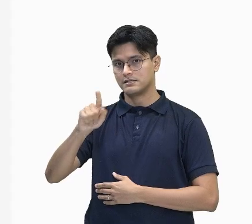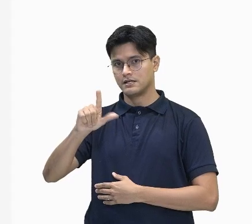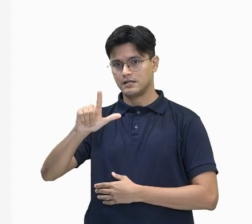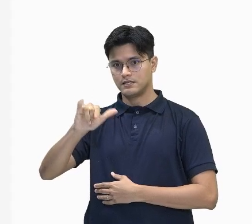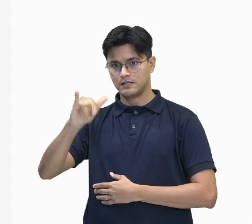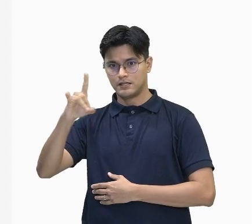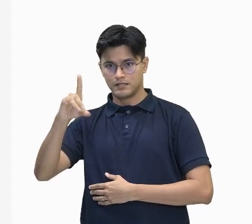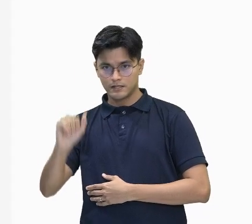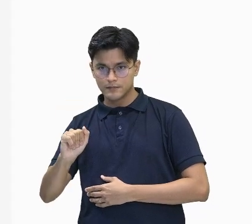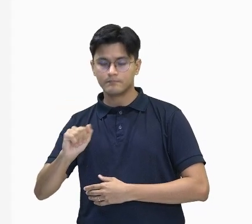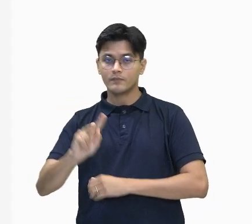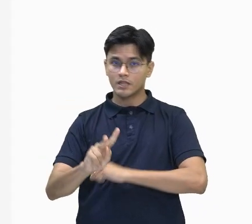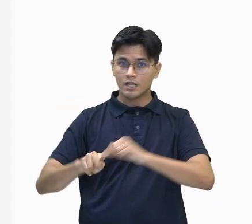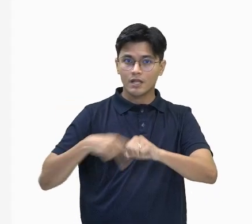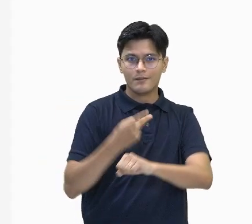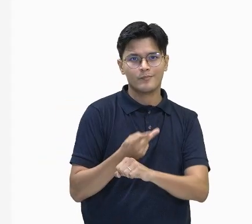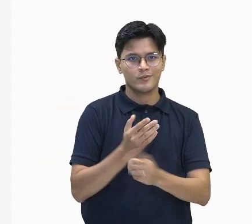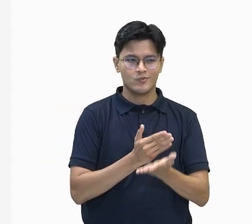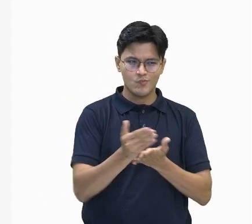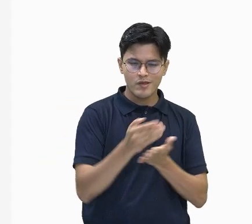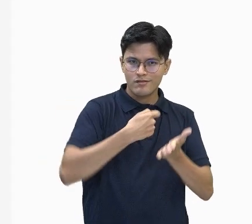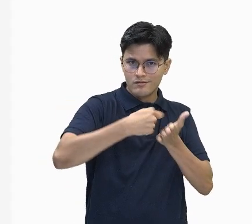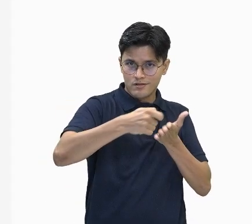realismo e também